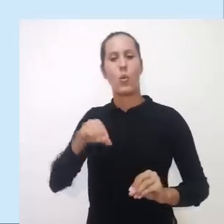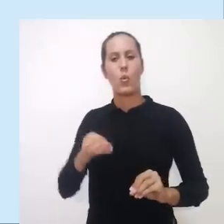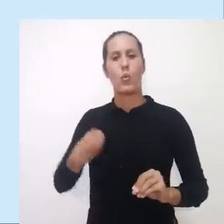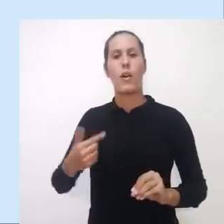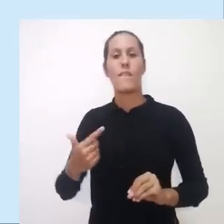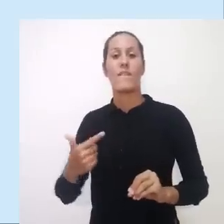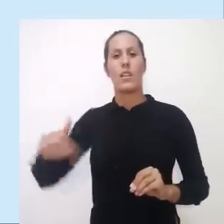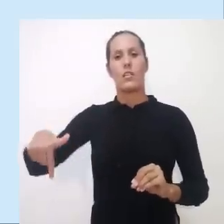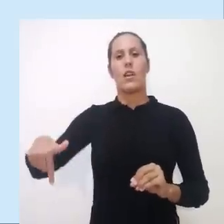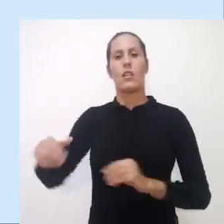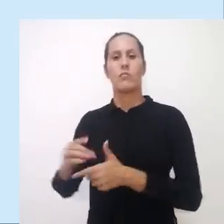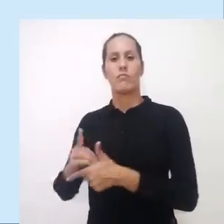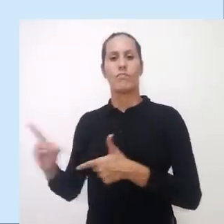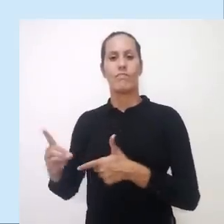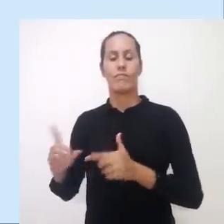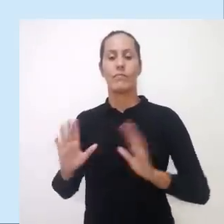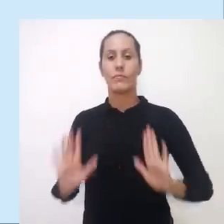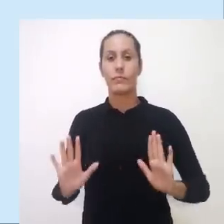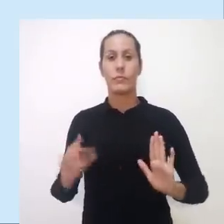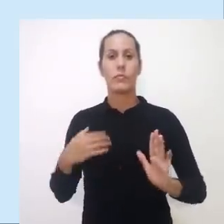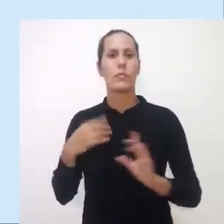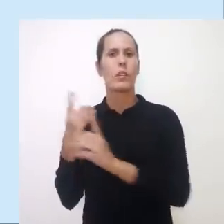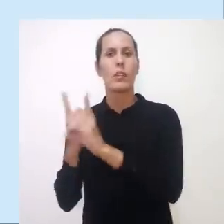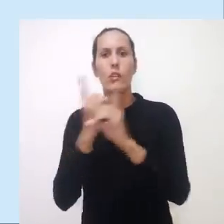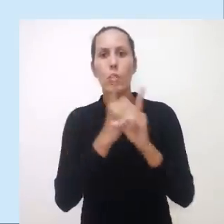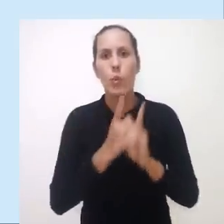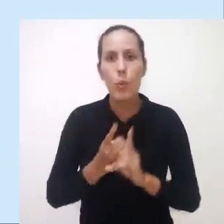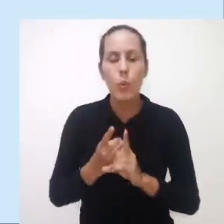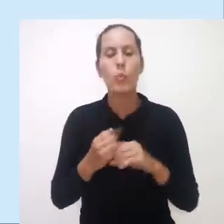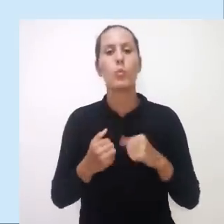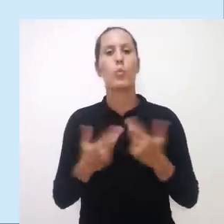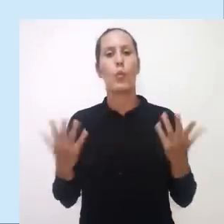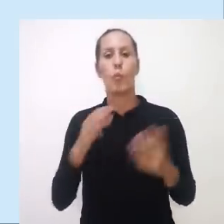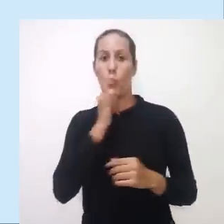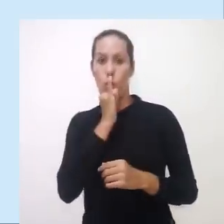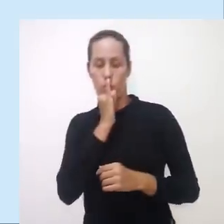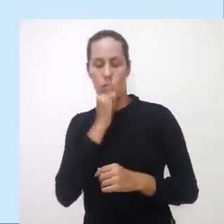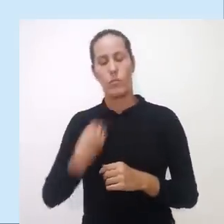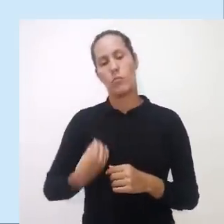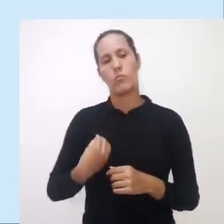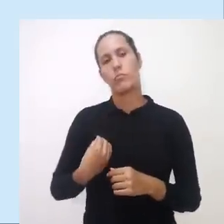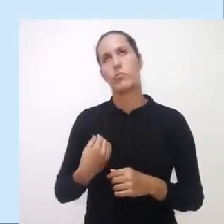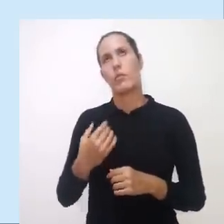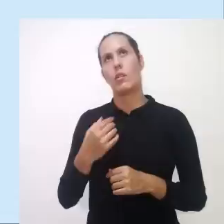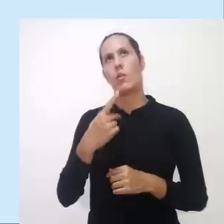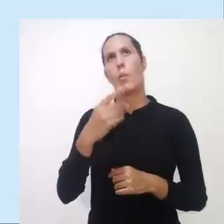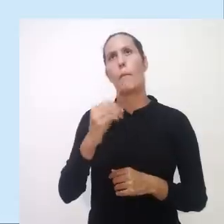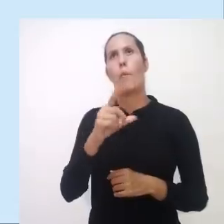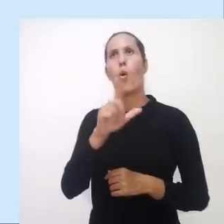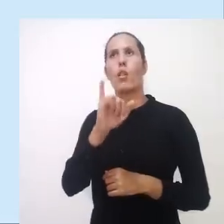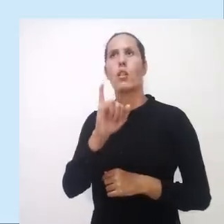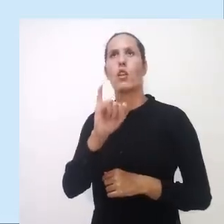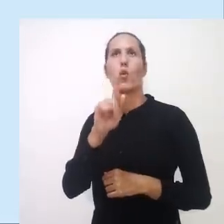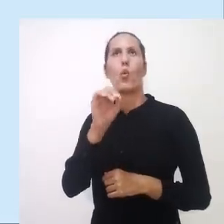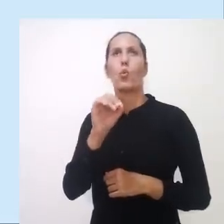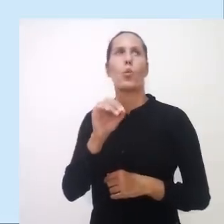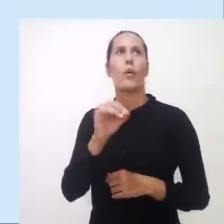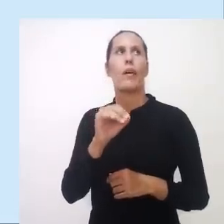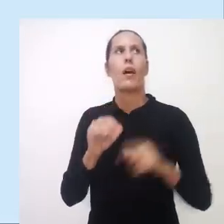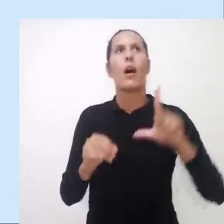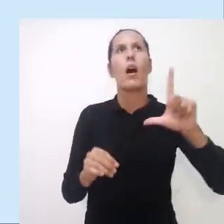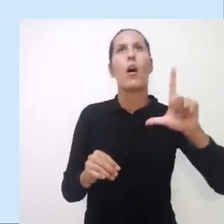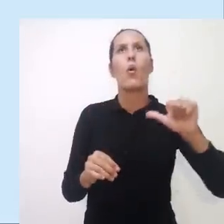ó, como nós encontramos o número de diagonais com mais lados, né? Um polígono que tem muito mais lados, tipo 15